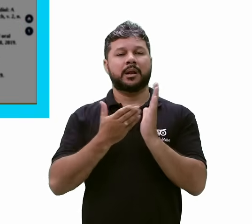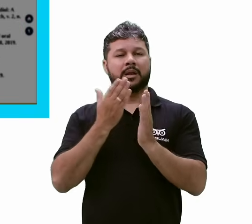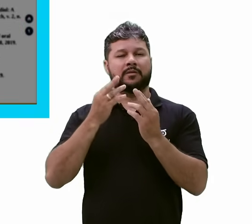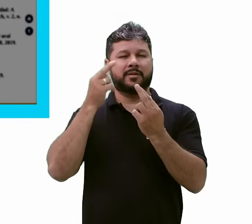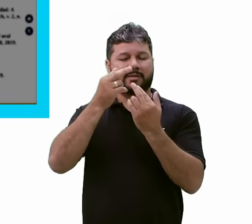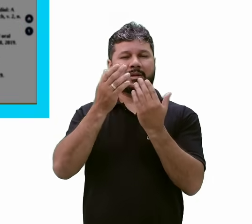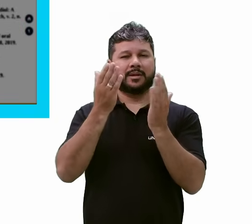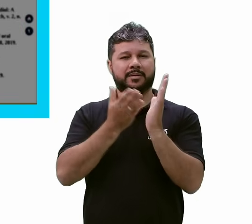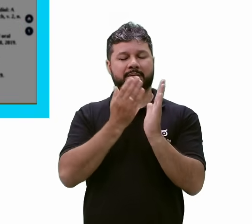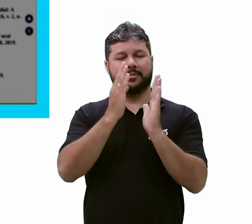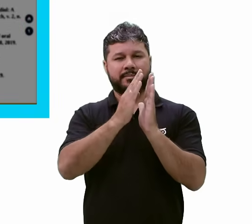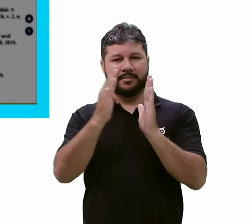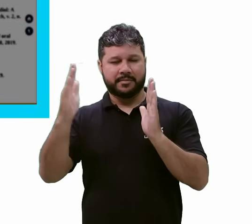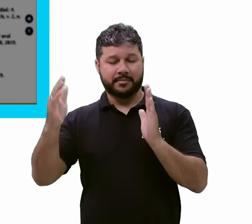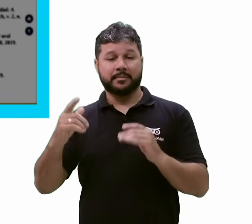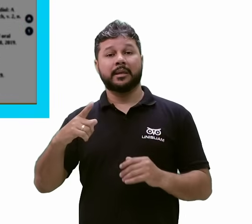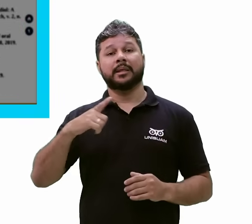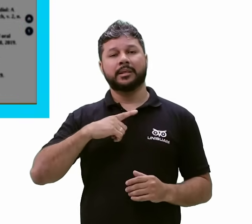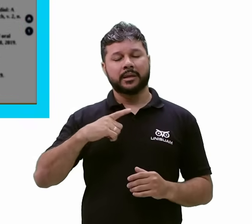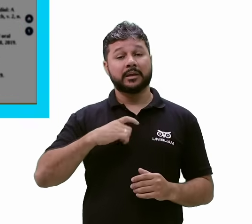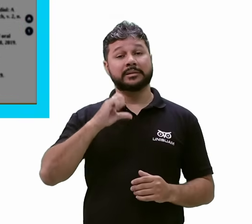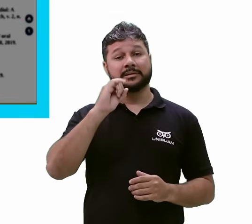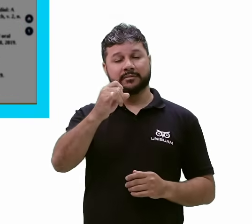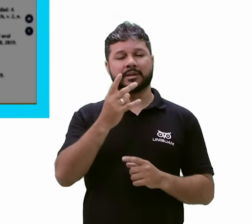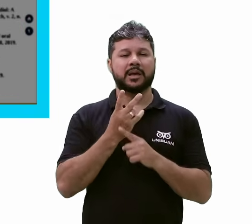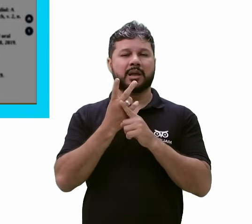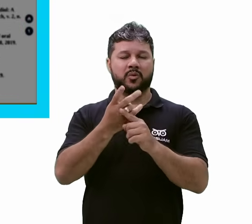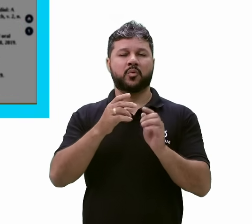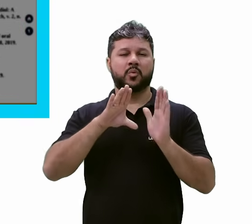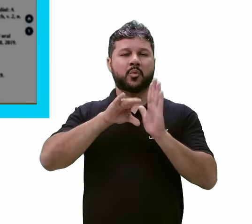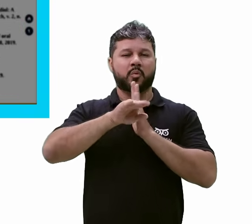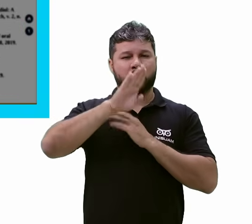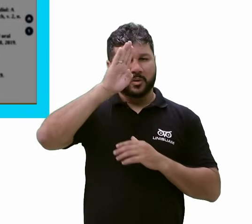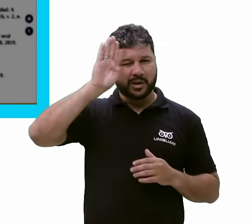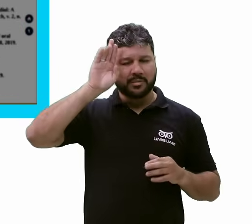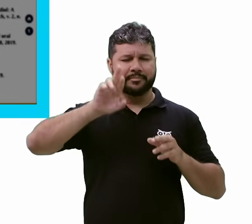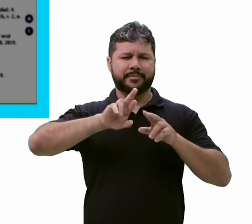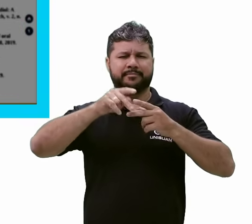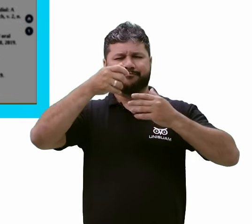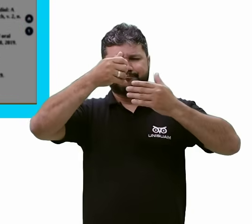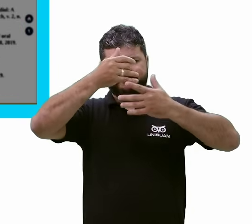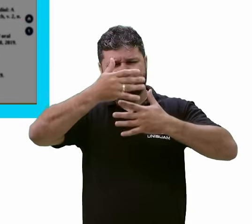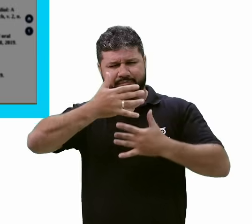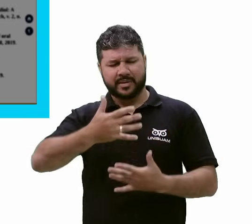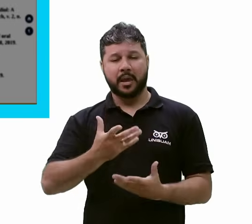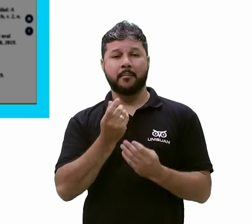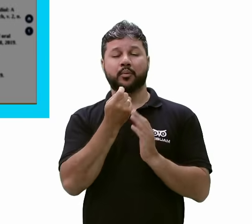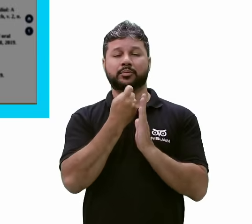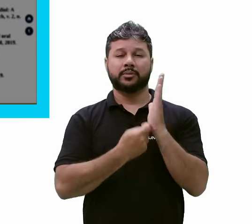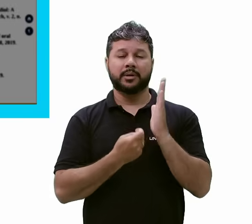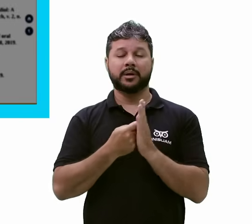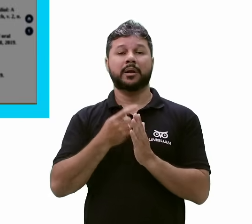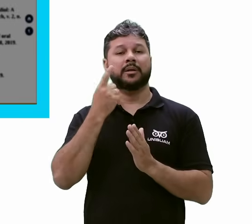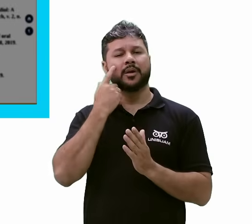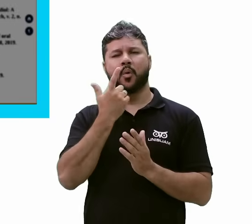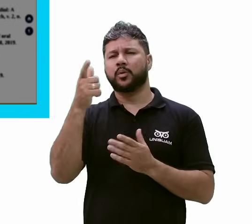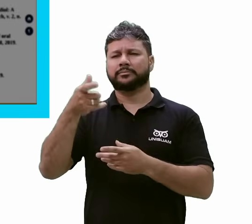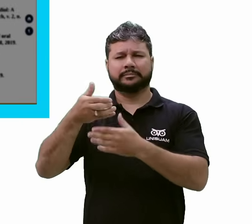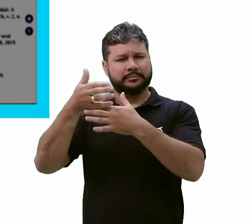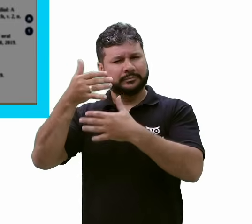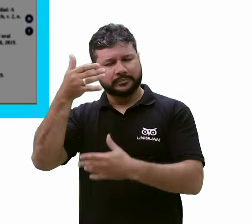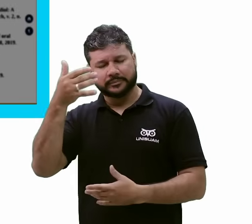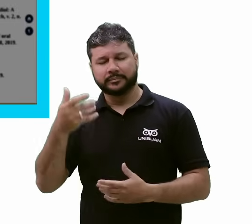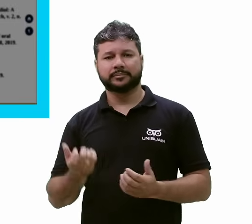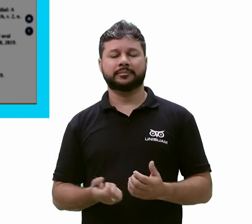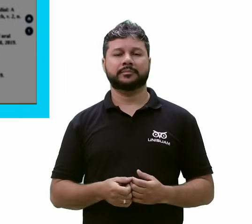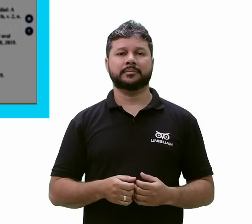Gente, bibliografia, né? Nós temos, se você entra no Google Acadêmico, milhares de textos. Se você entra no PubMed,